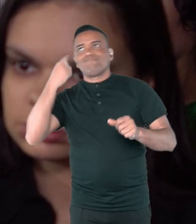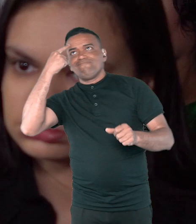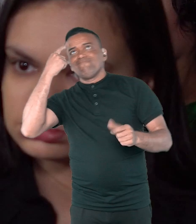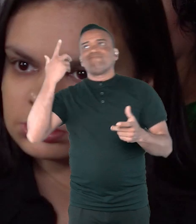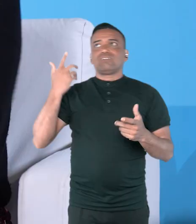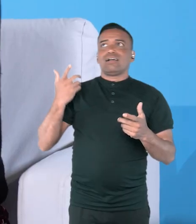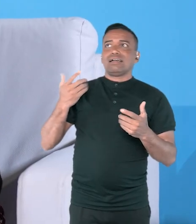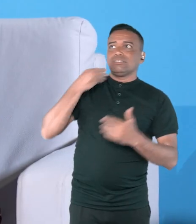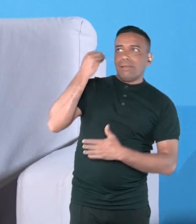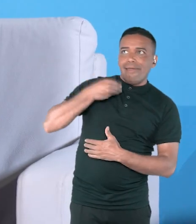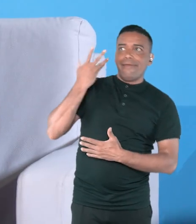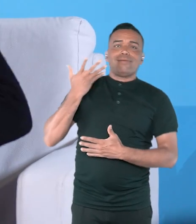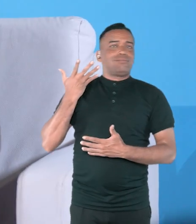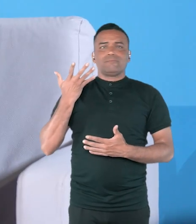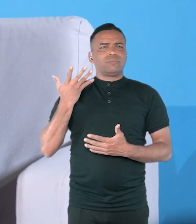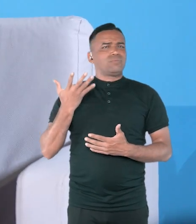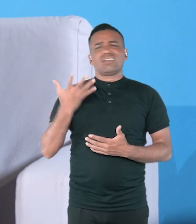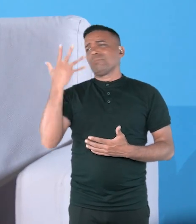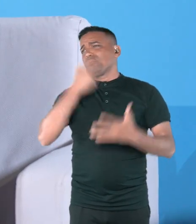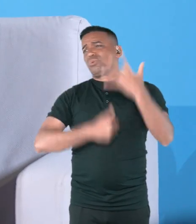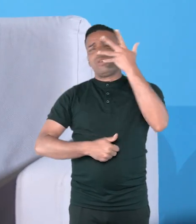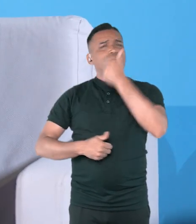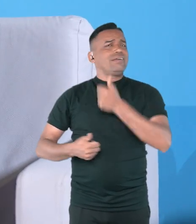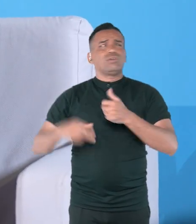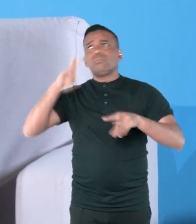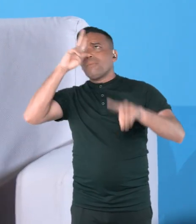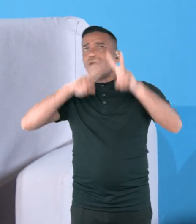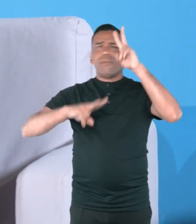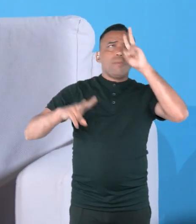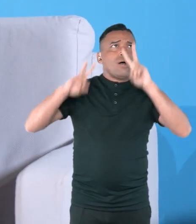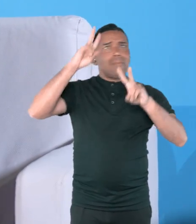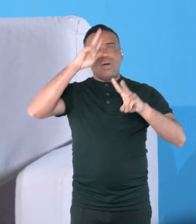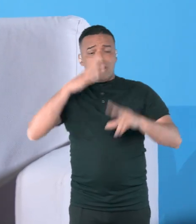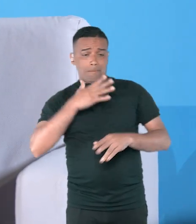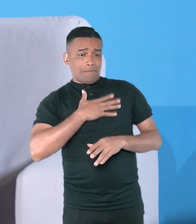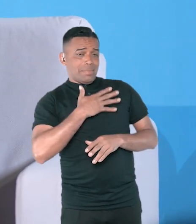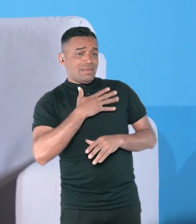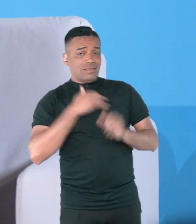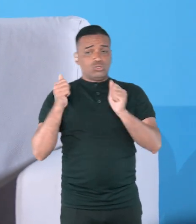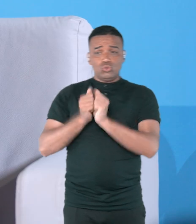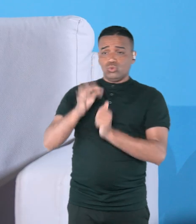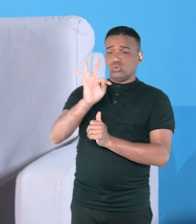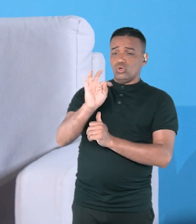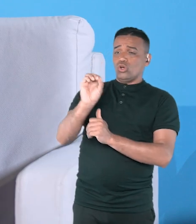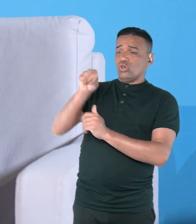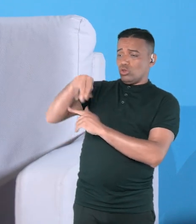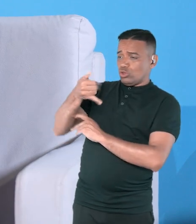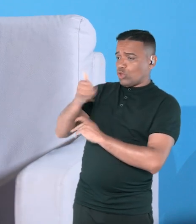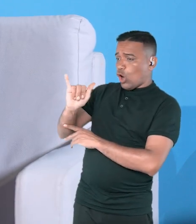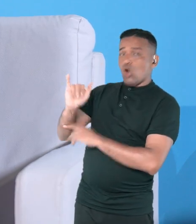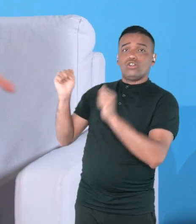fazendo links e falando das suas experiências. É muito bonito, uma trança de memórias minhas, com a do Tony, com a